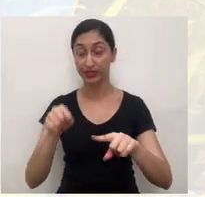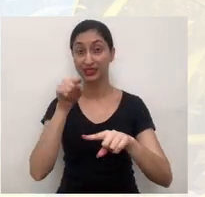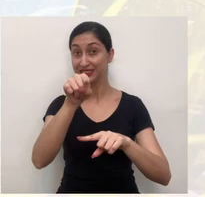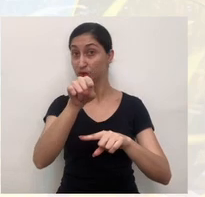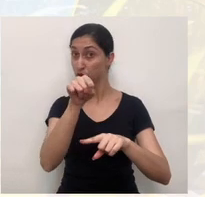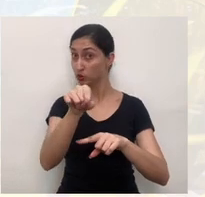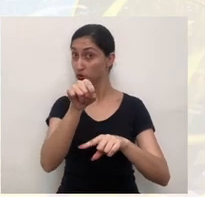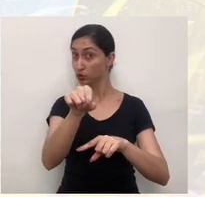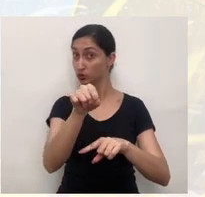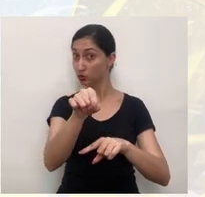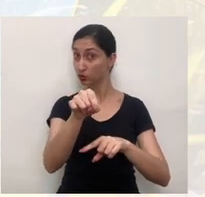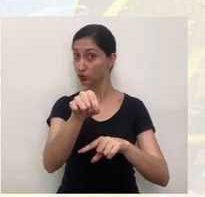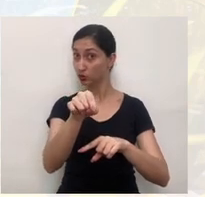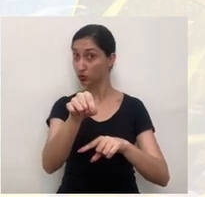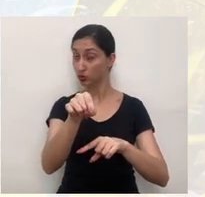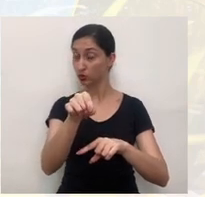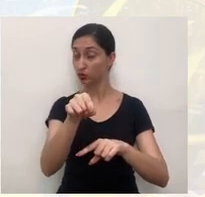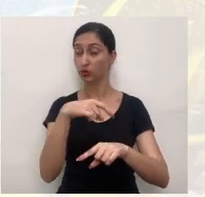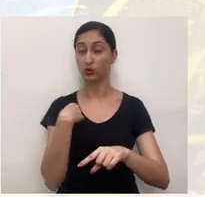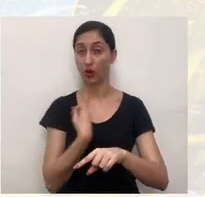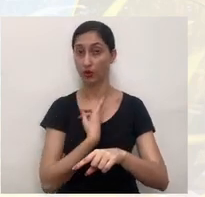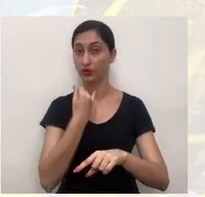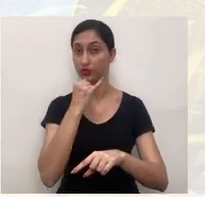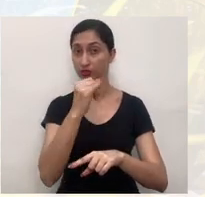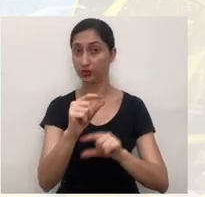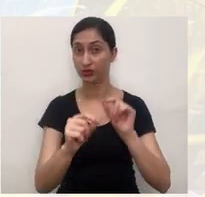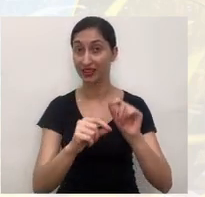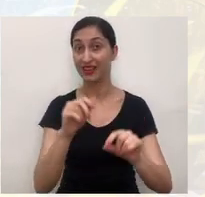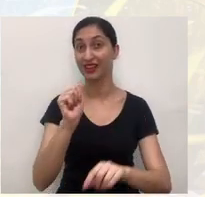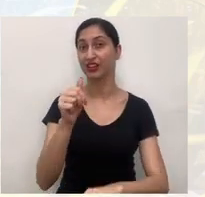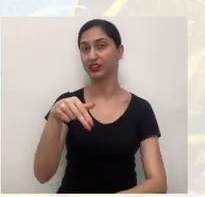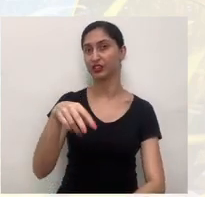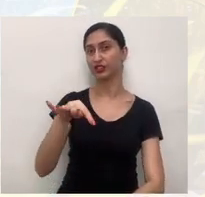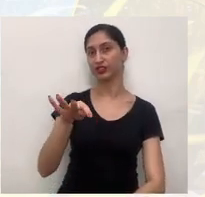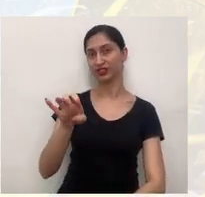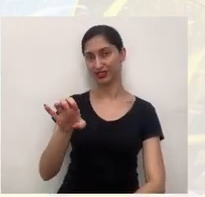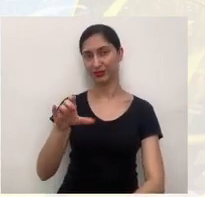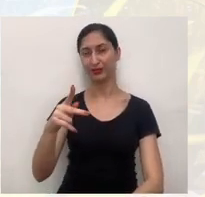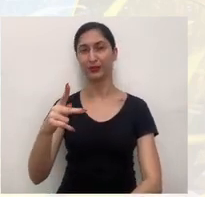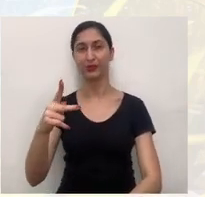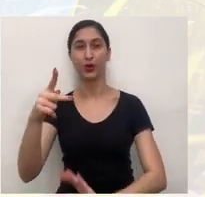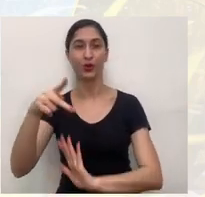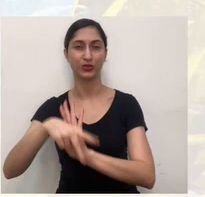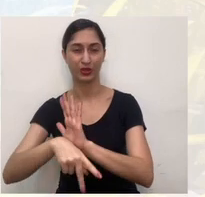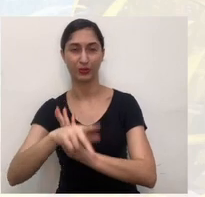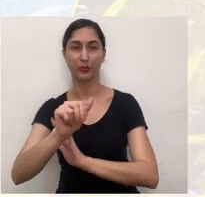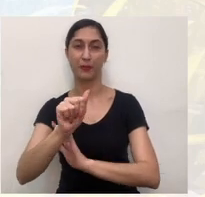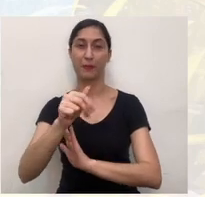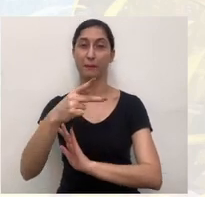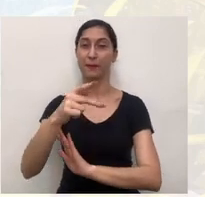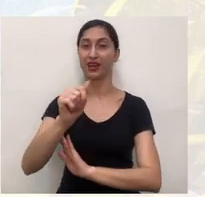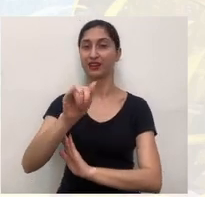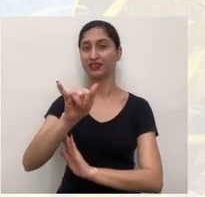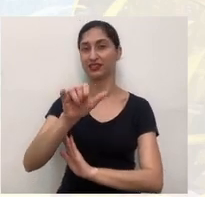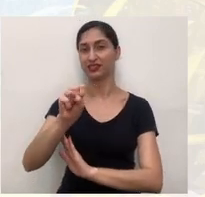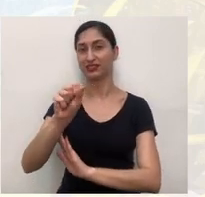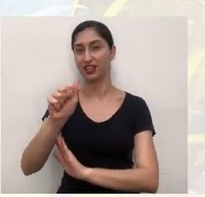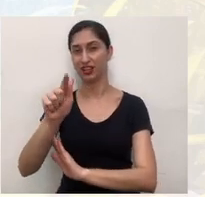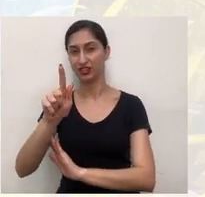chama de, no nosso caso, de anteprojeto de paisagismo. Porque ainda teria um terceiro nível, que era o